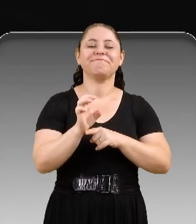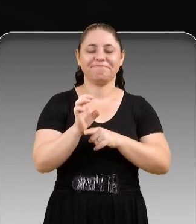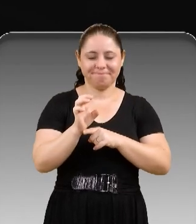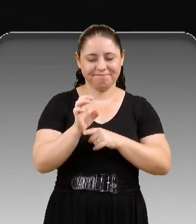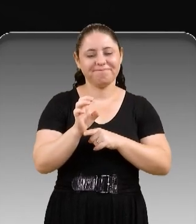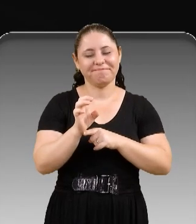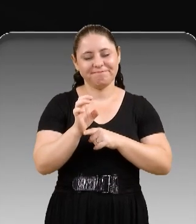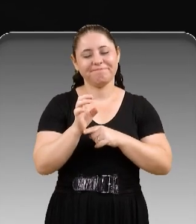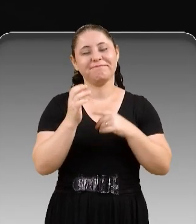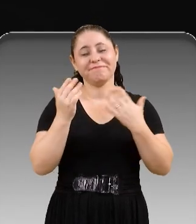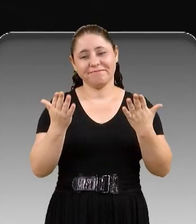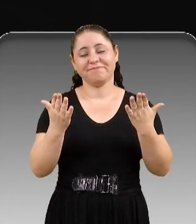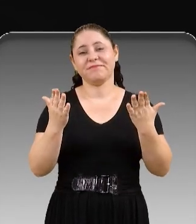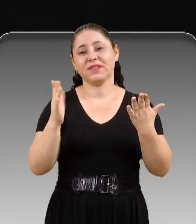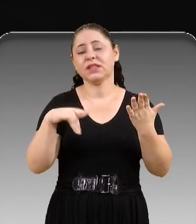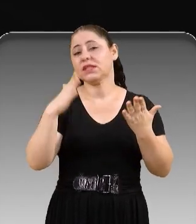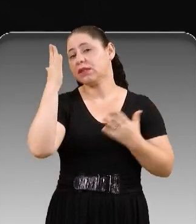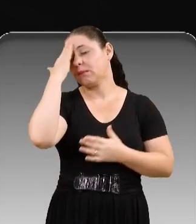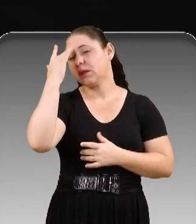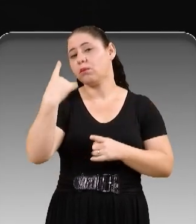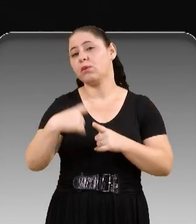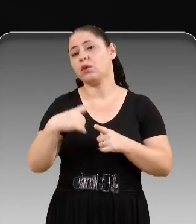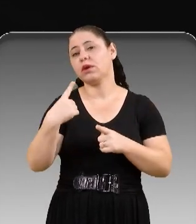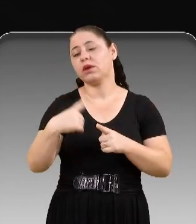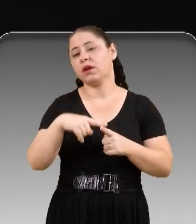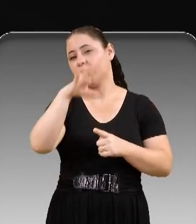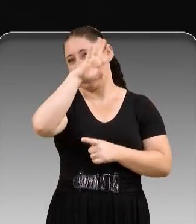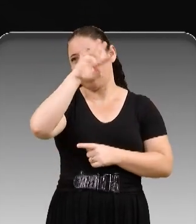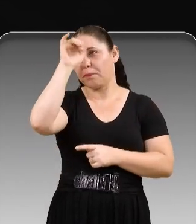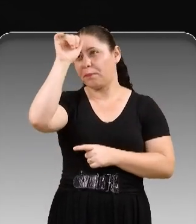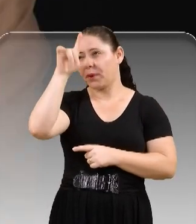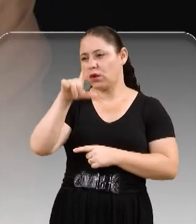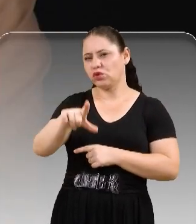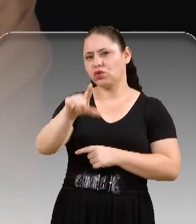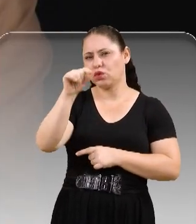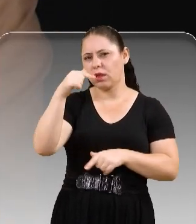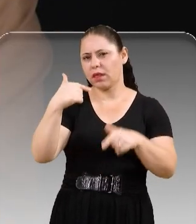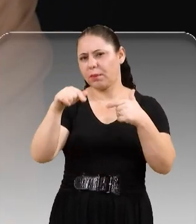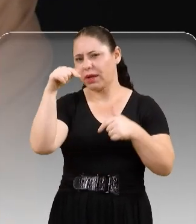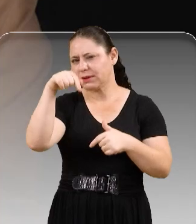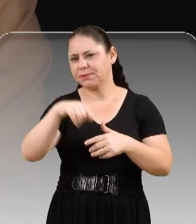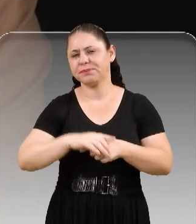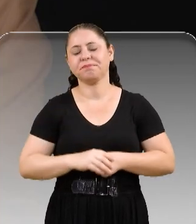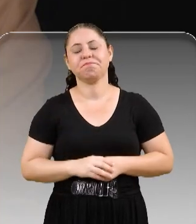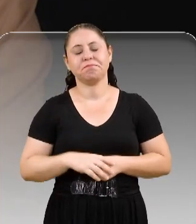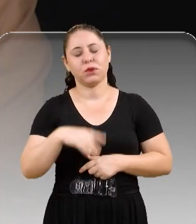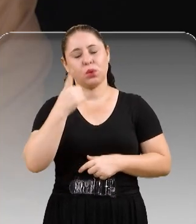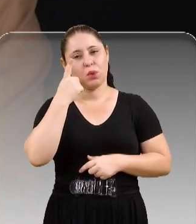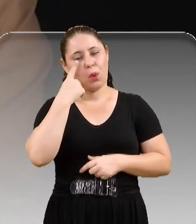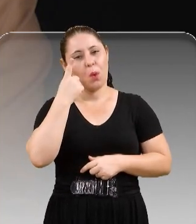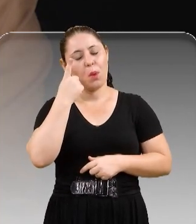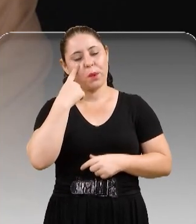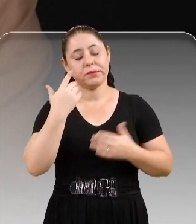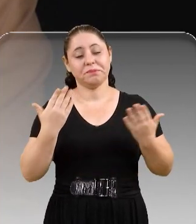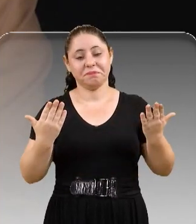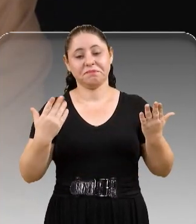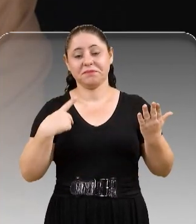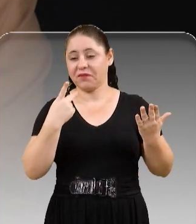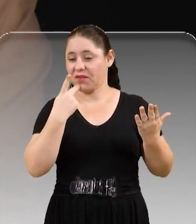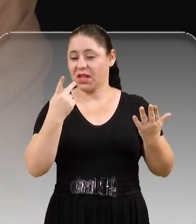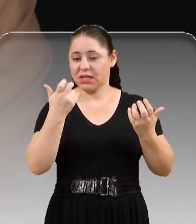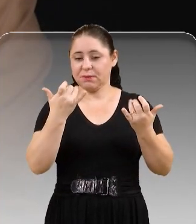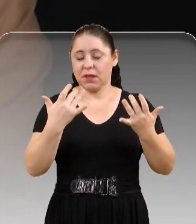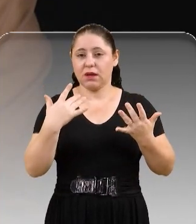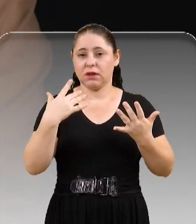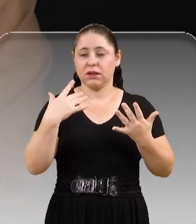Grosso do Sul. Eu quero saber o porquê do Mato Grosso do Sul, por que a escolha em trabalhar aqui? Olha, como falei no início, eu advogava